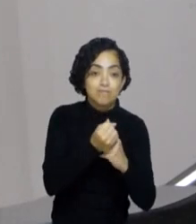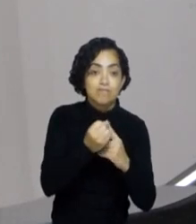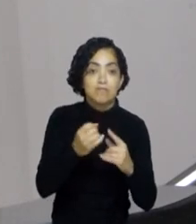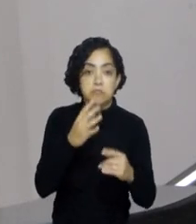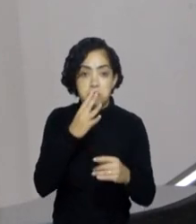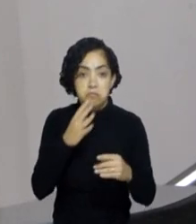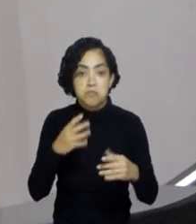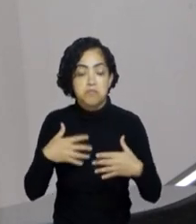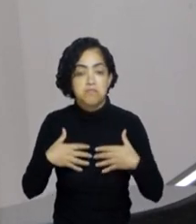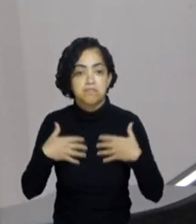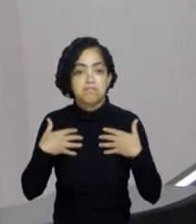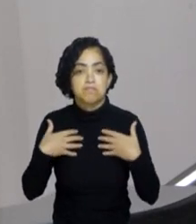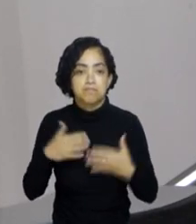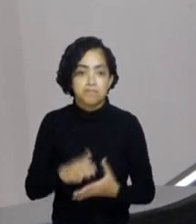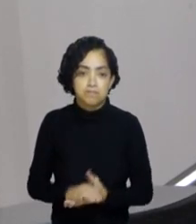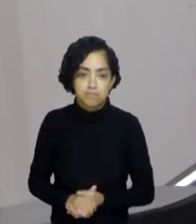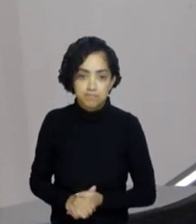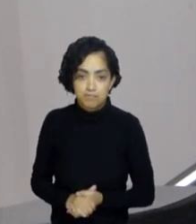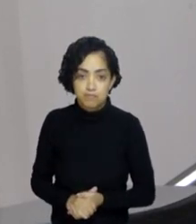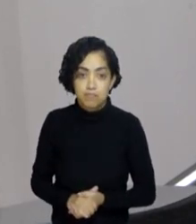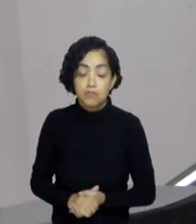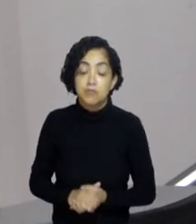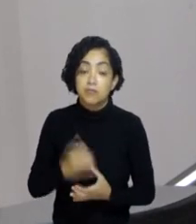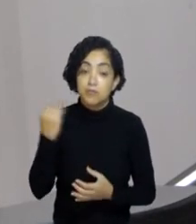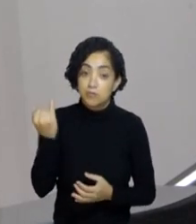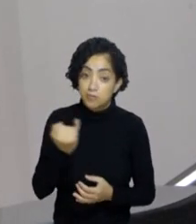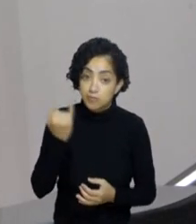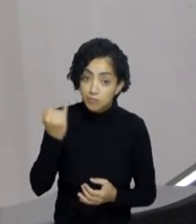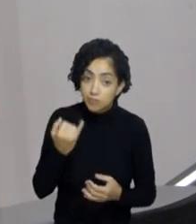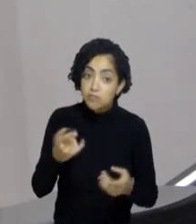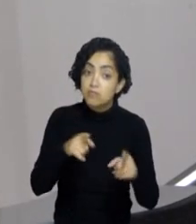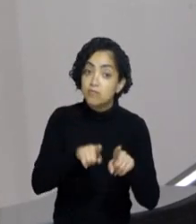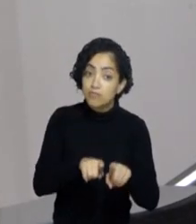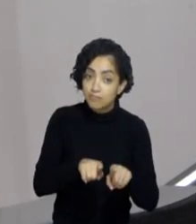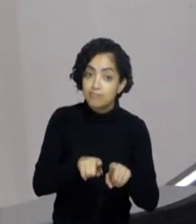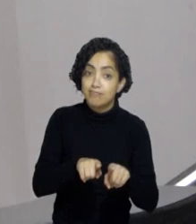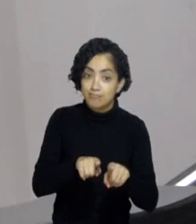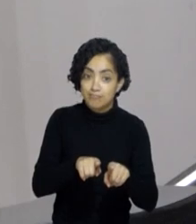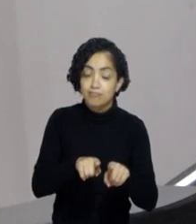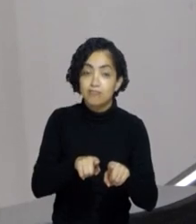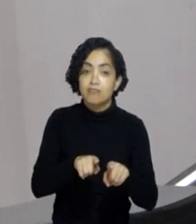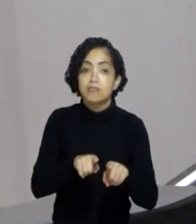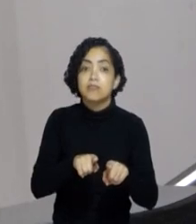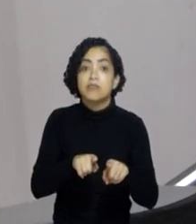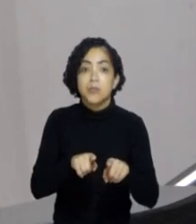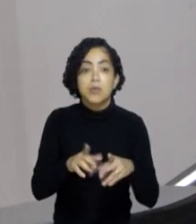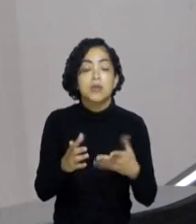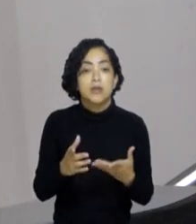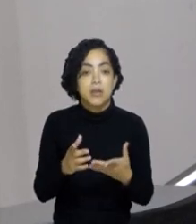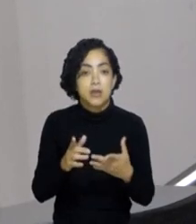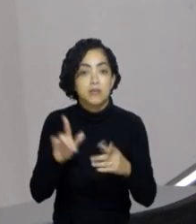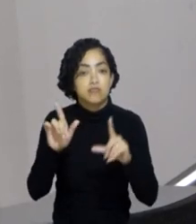a comunicação. Fundamental também reconhecer a parceria com a Rede Record, uma rede de televisão que há mais de 50 anos faz o